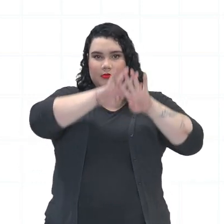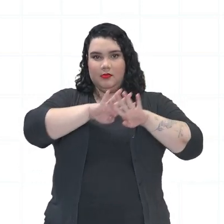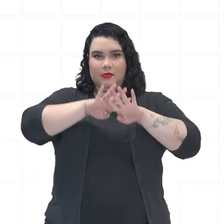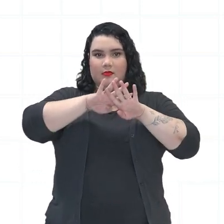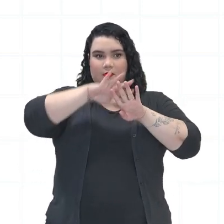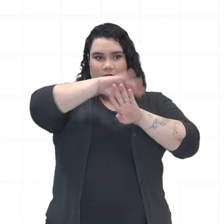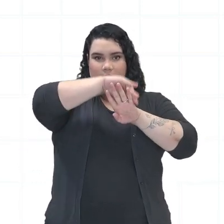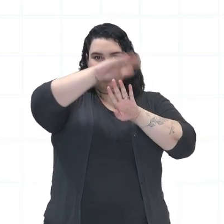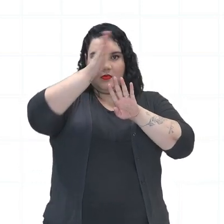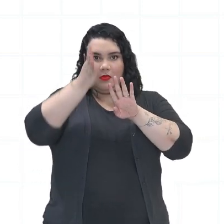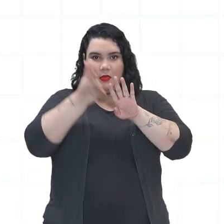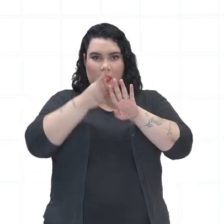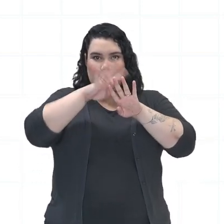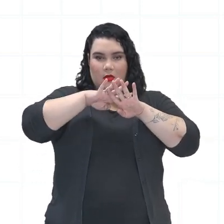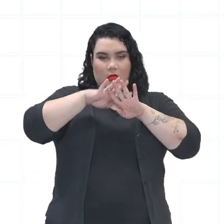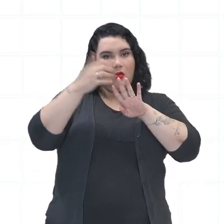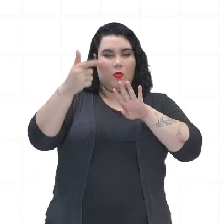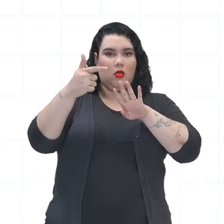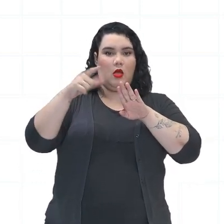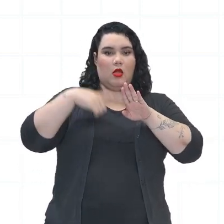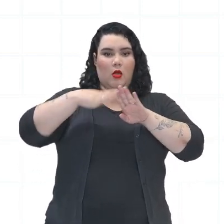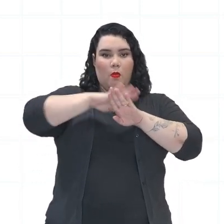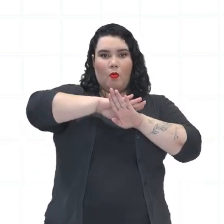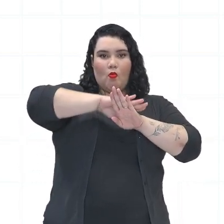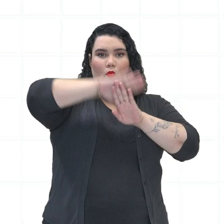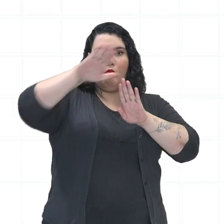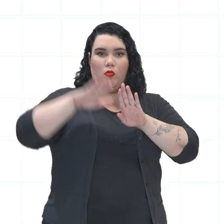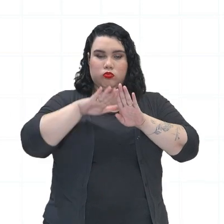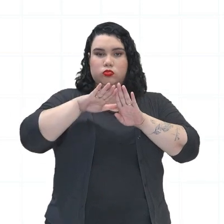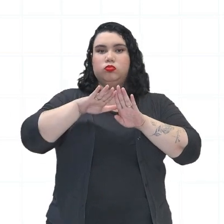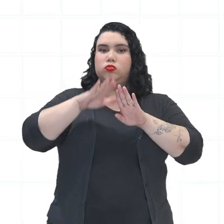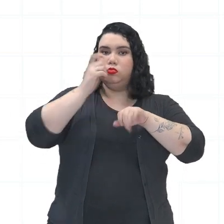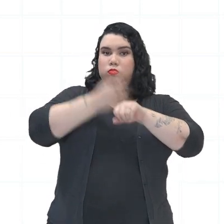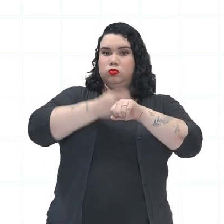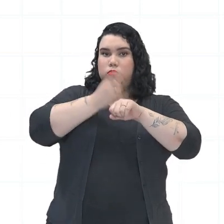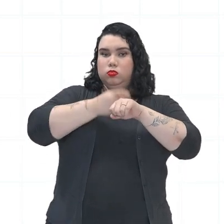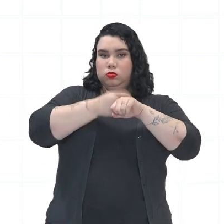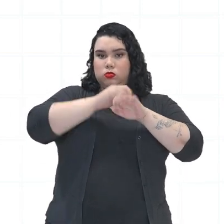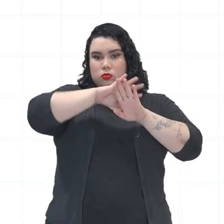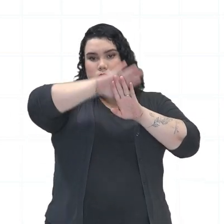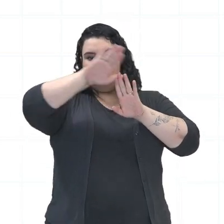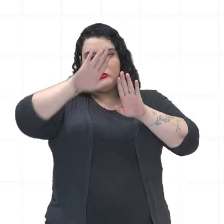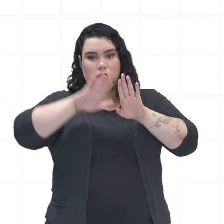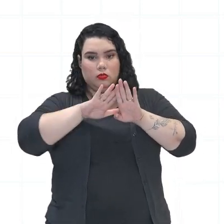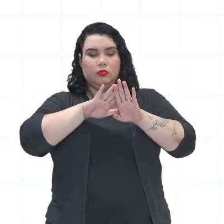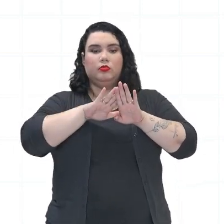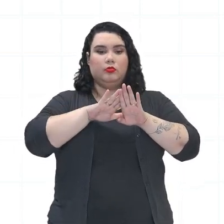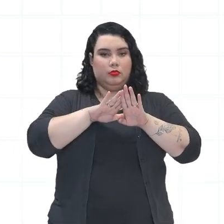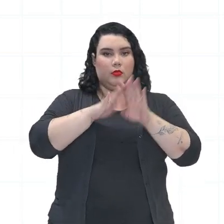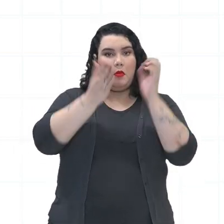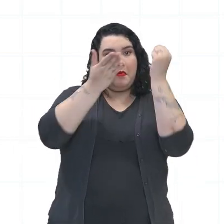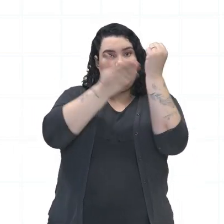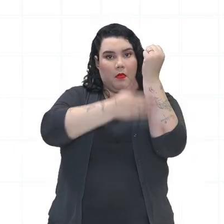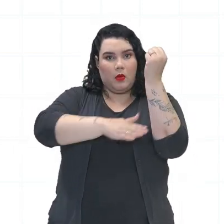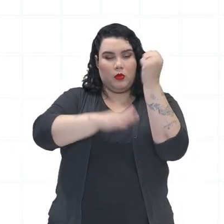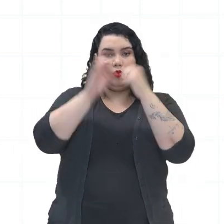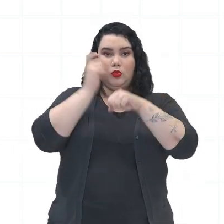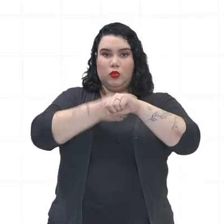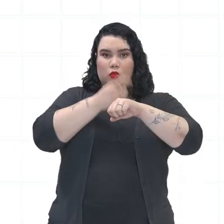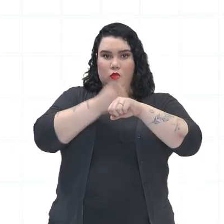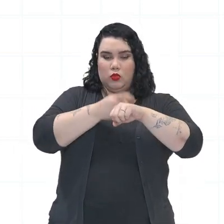né? Ela, na verdade, é toda preenchida ali. Ela é um pedaço de madeira mesmo